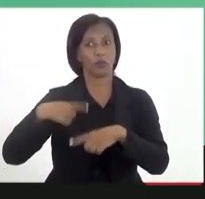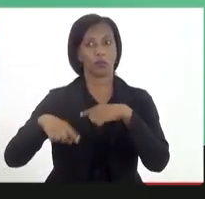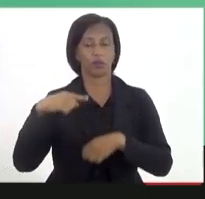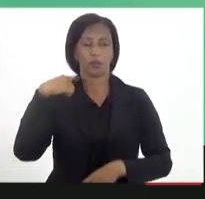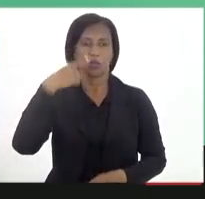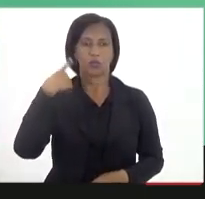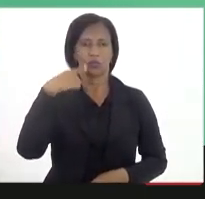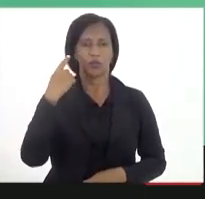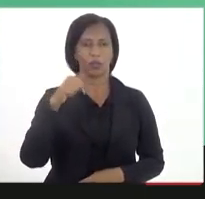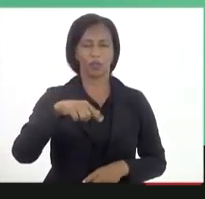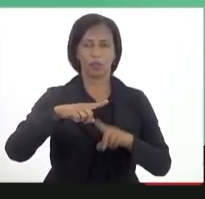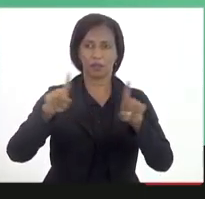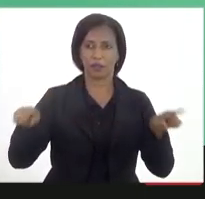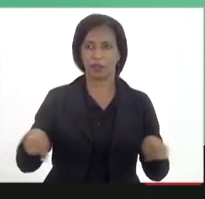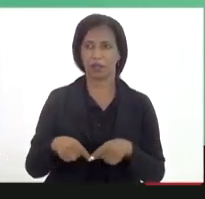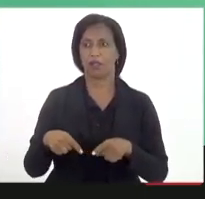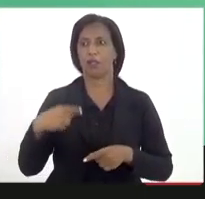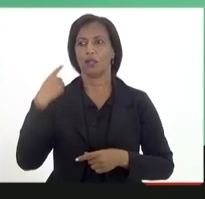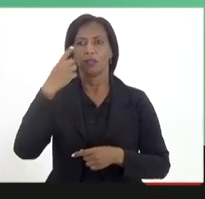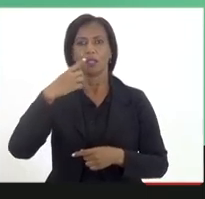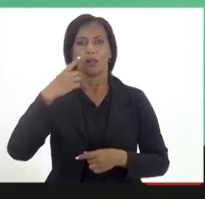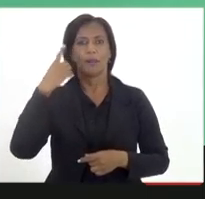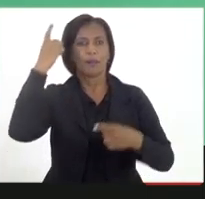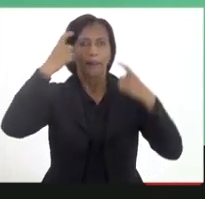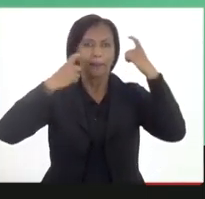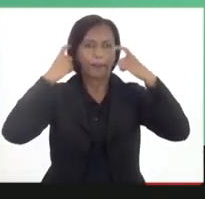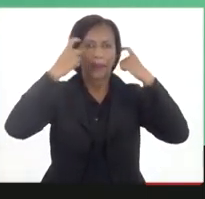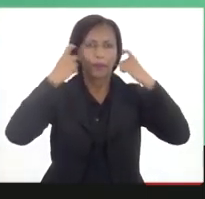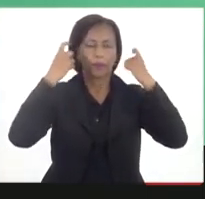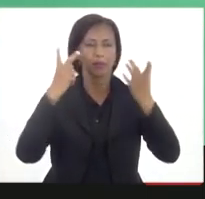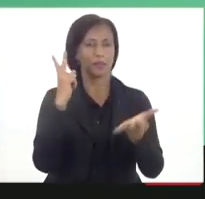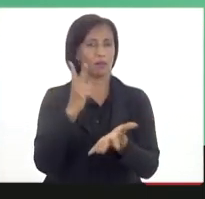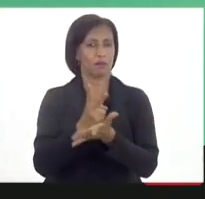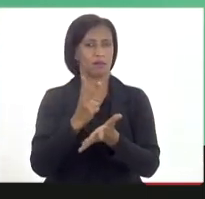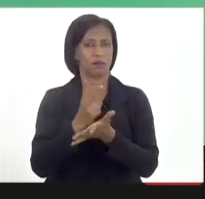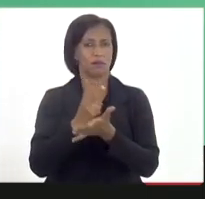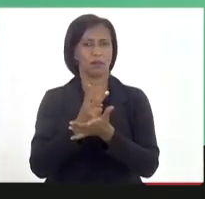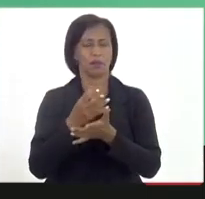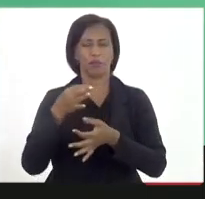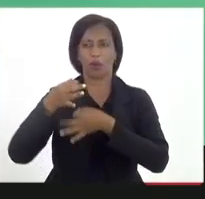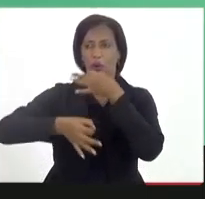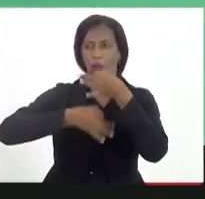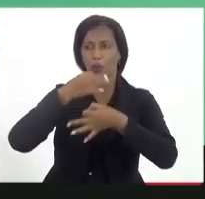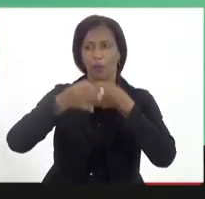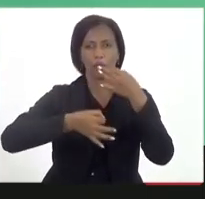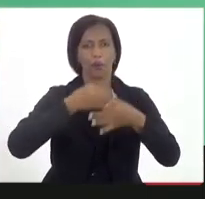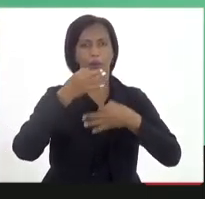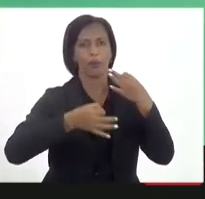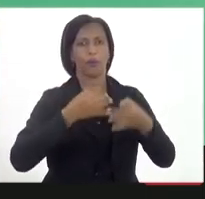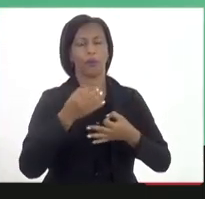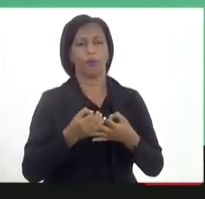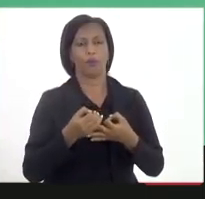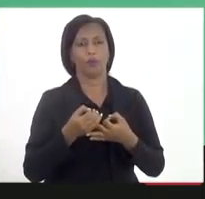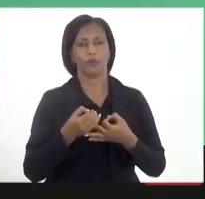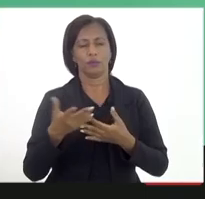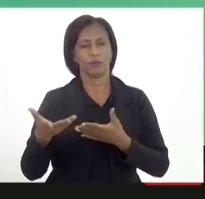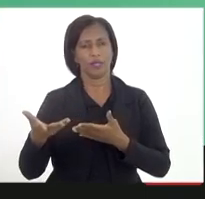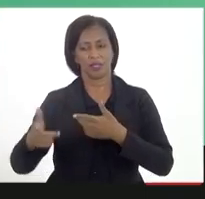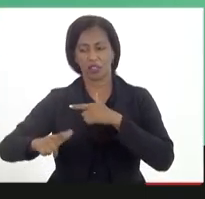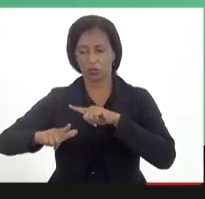para advocacia dessa área nossa preocupação sempre foi atuação da advocacia algumas questões aí é daí